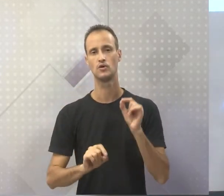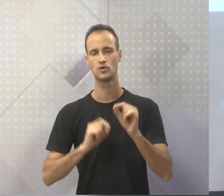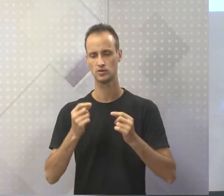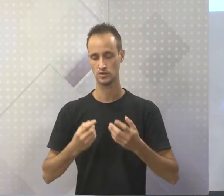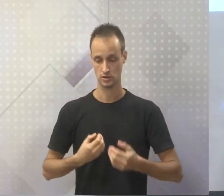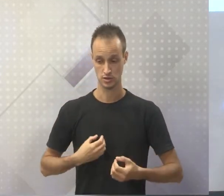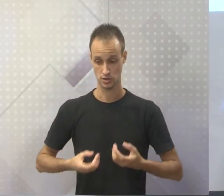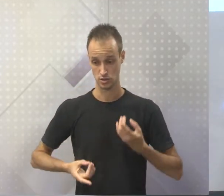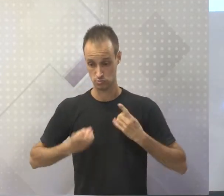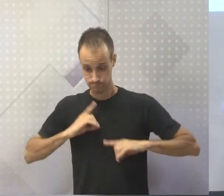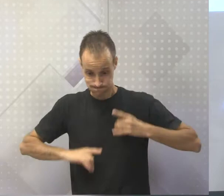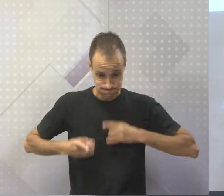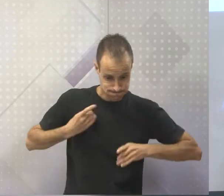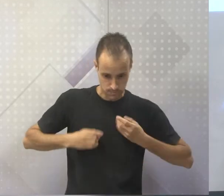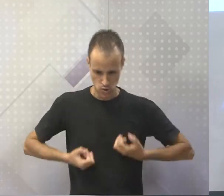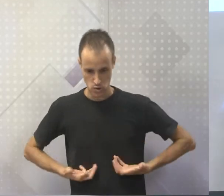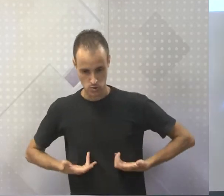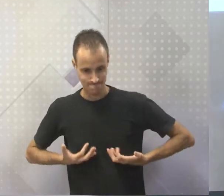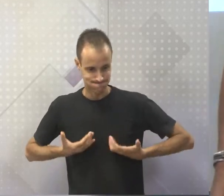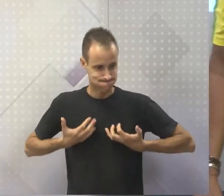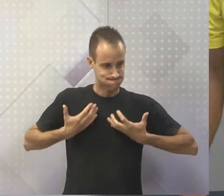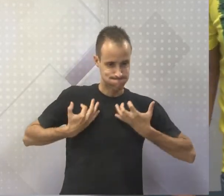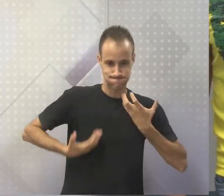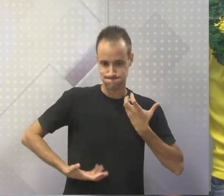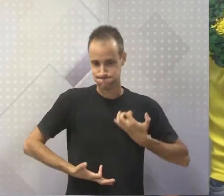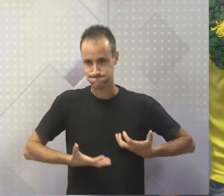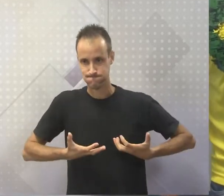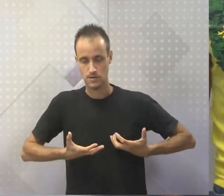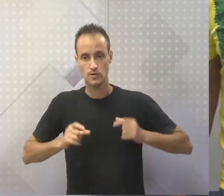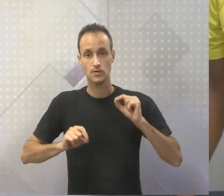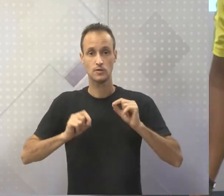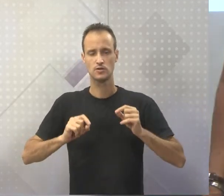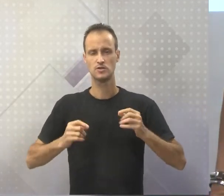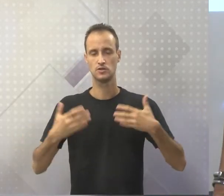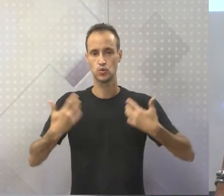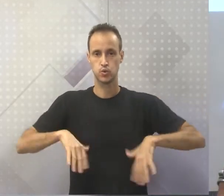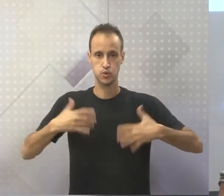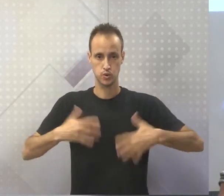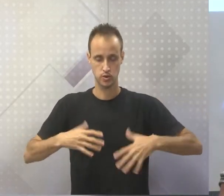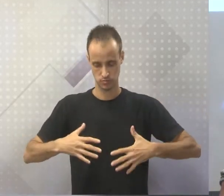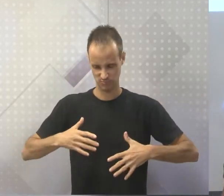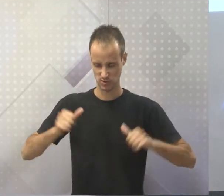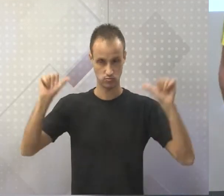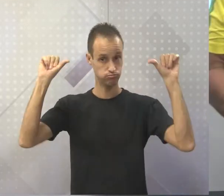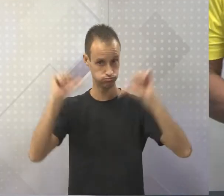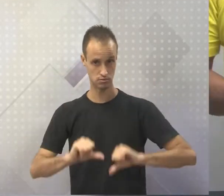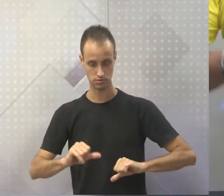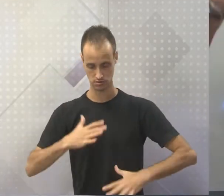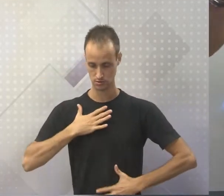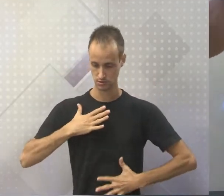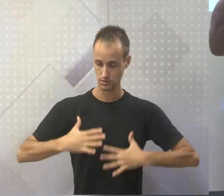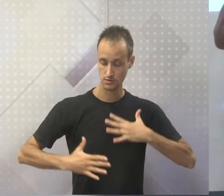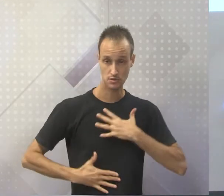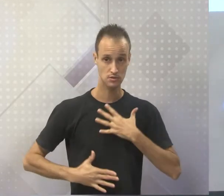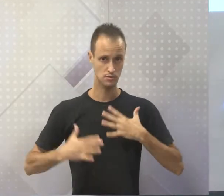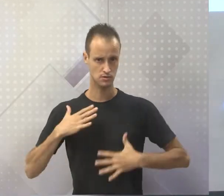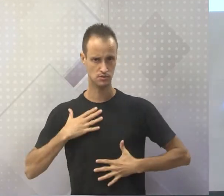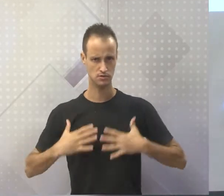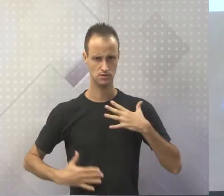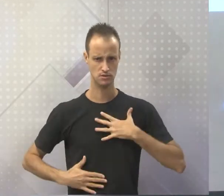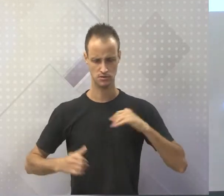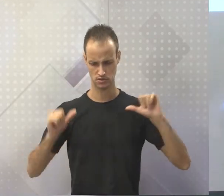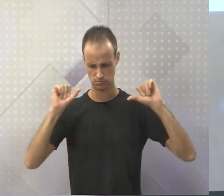do estresse. Esse cortisol é um hormônio que prejudica muito o organismo. Ele faz com que o